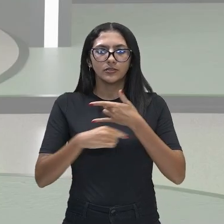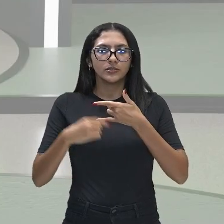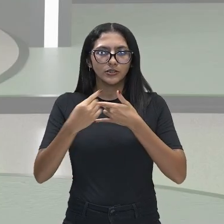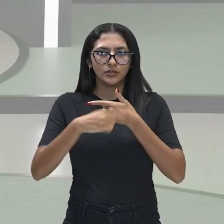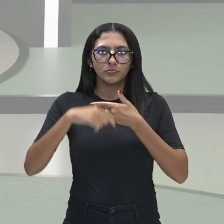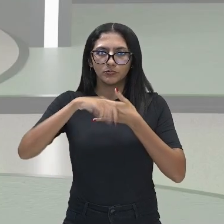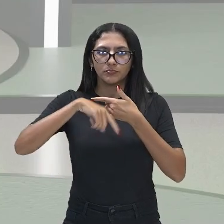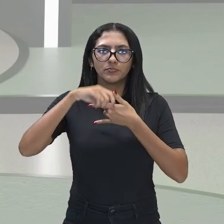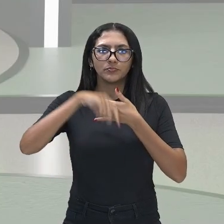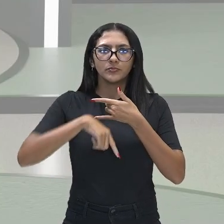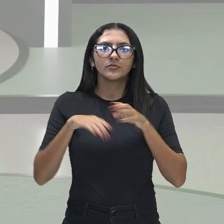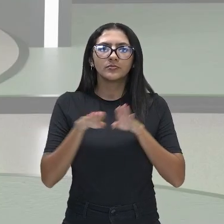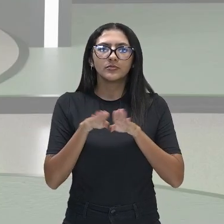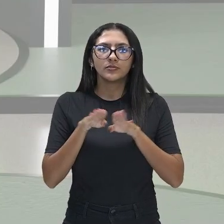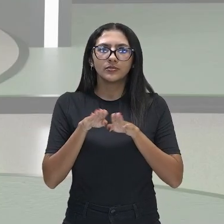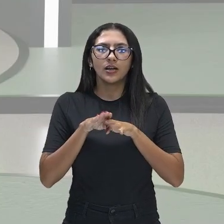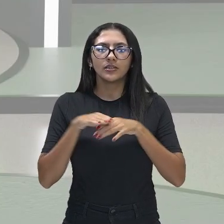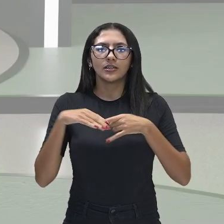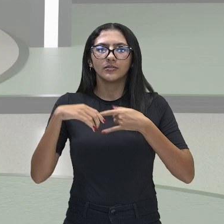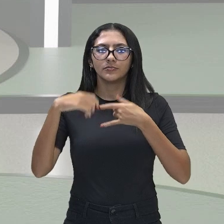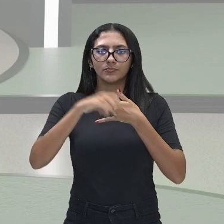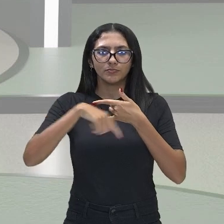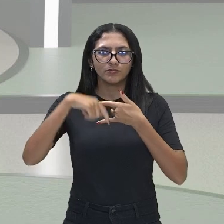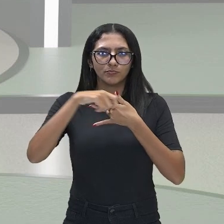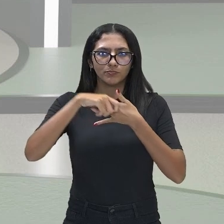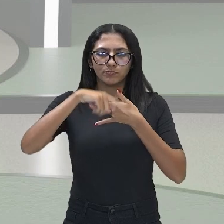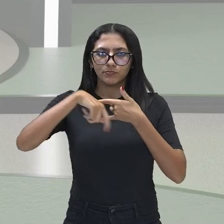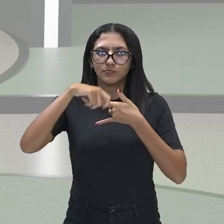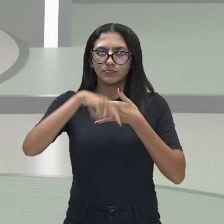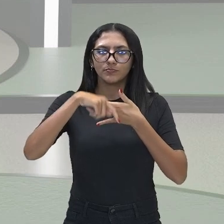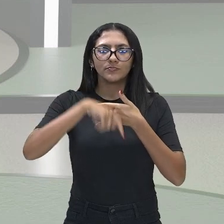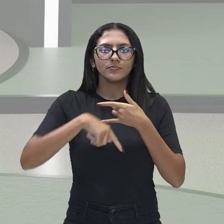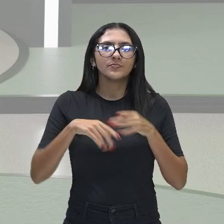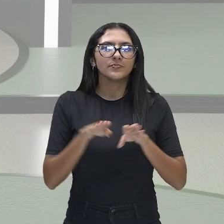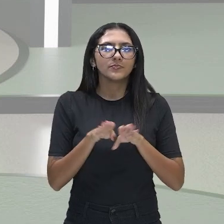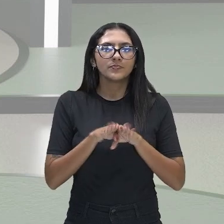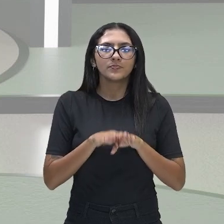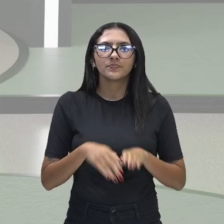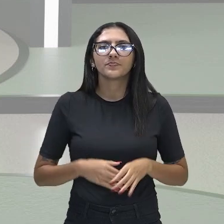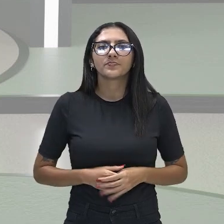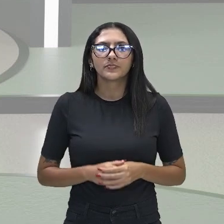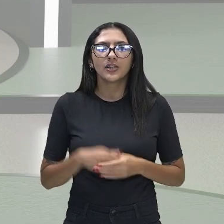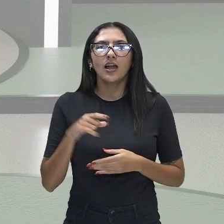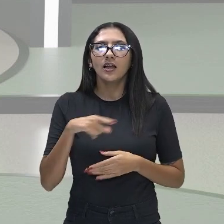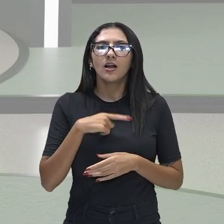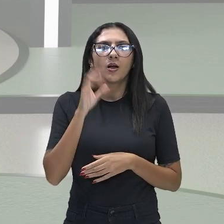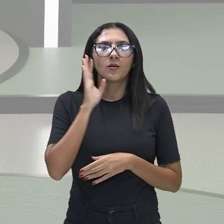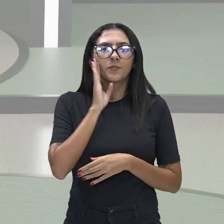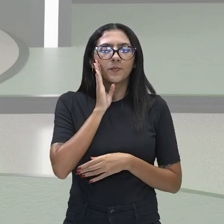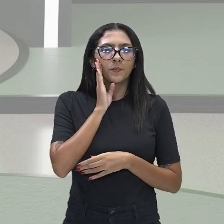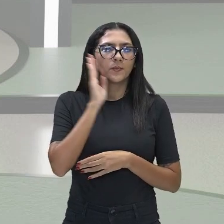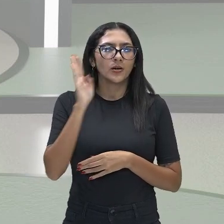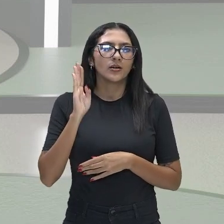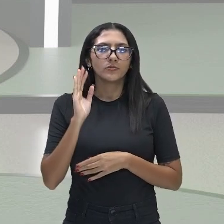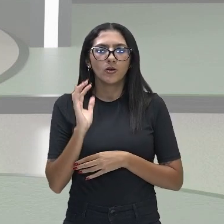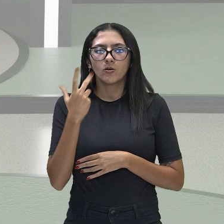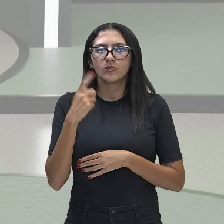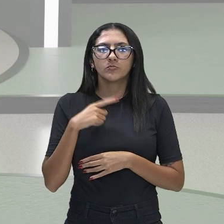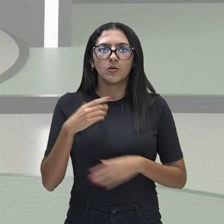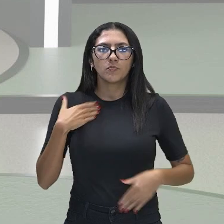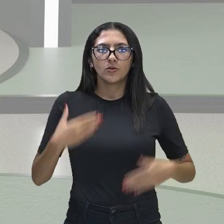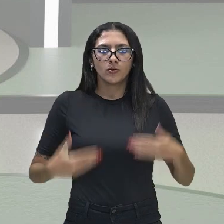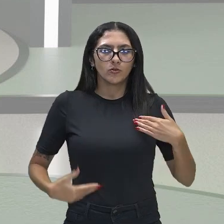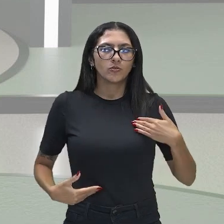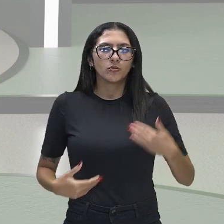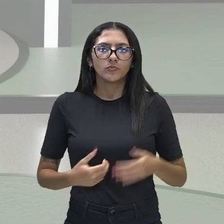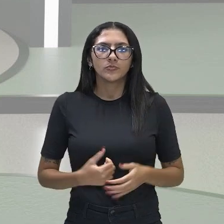como o nosso sistema urinário, é responsável por um dos principais processos do organismo,